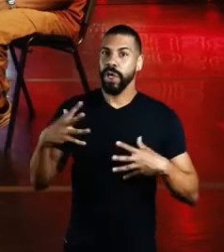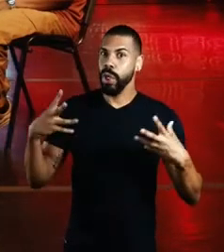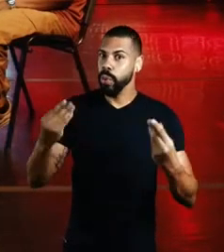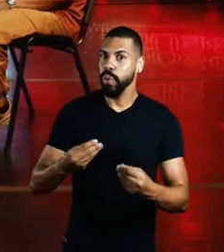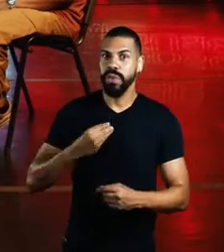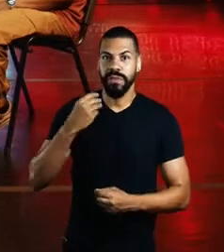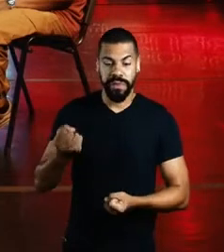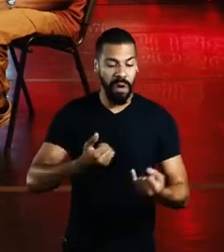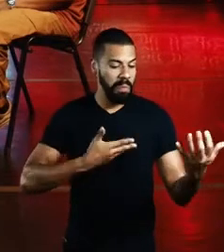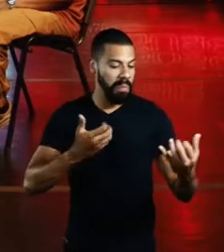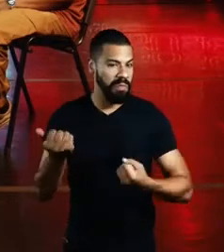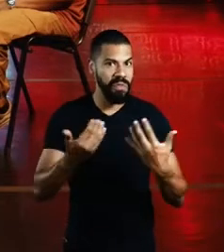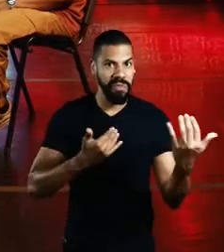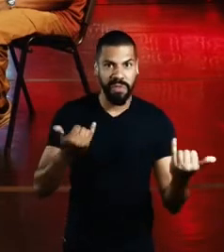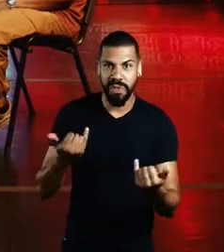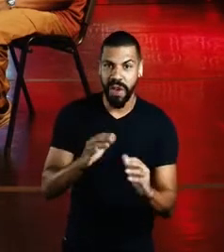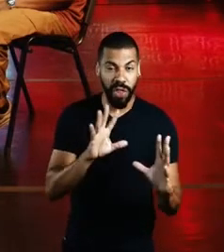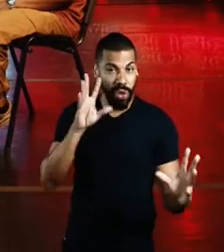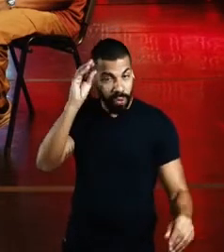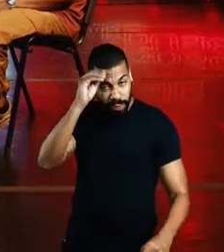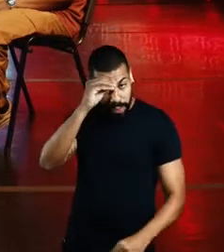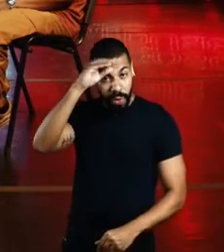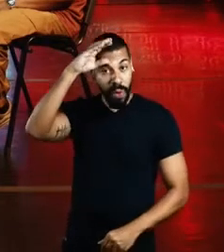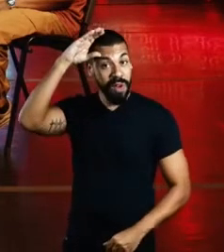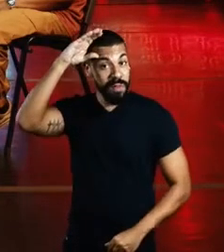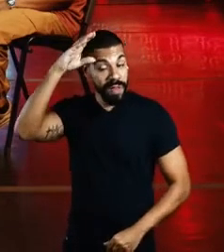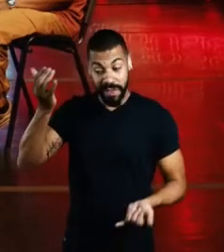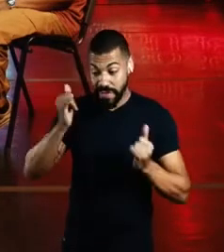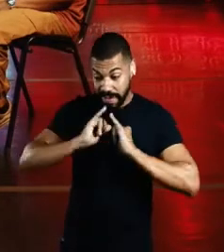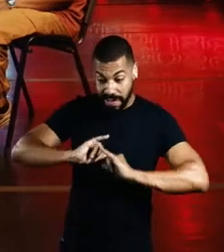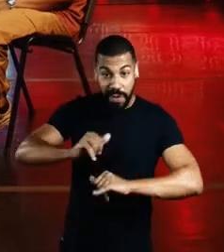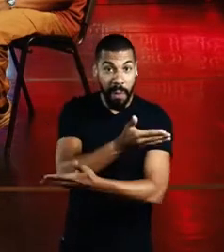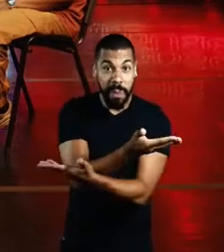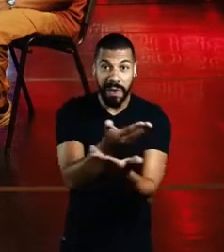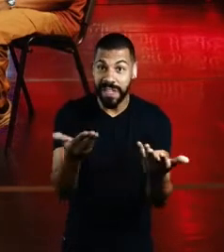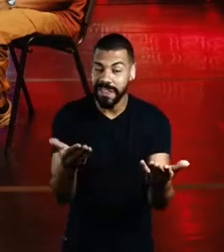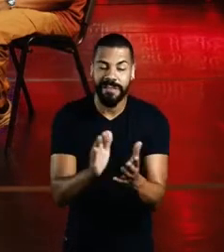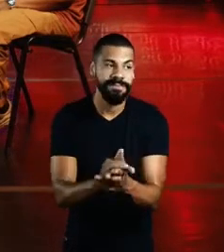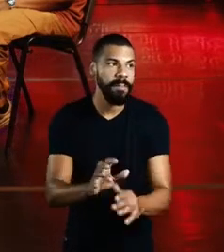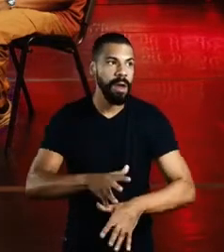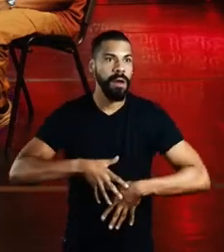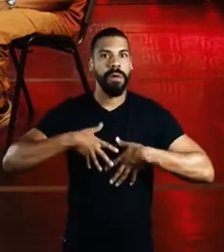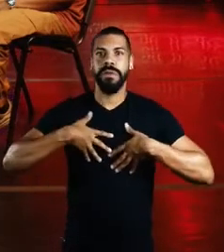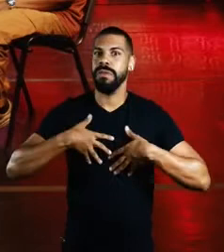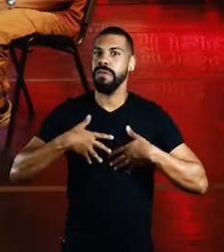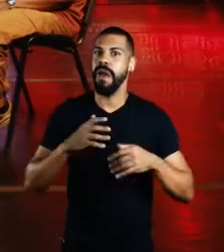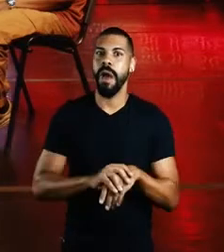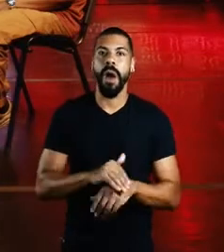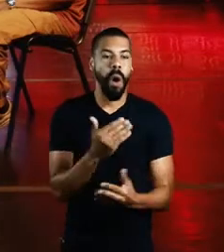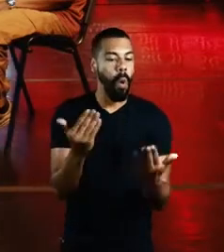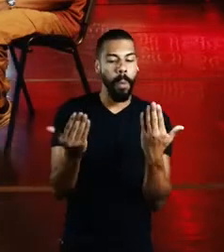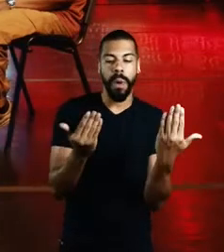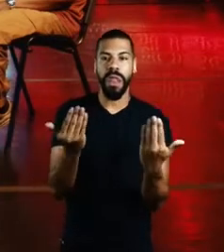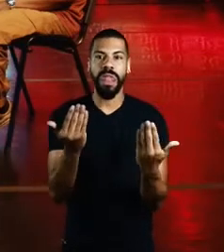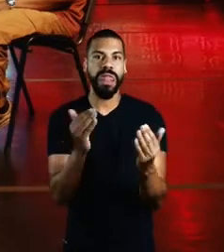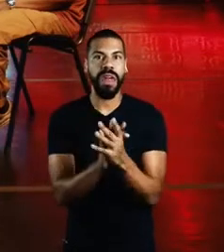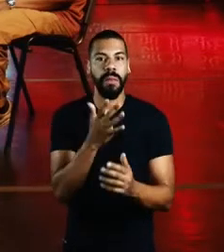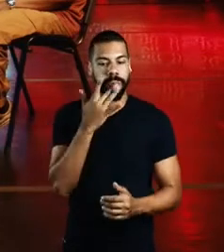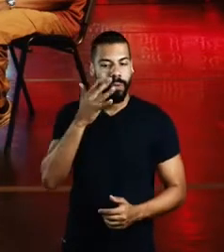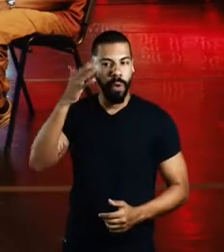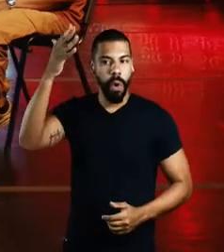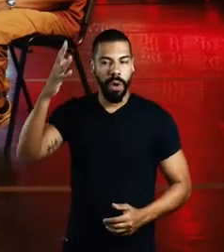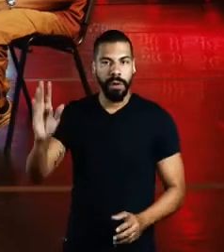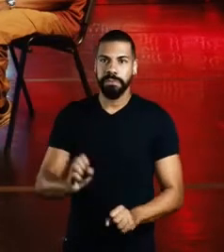tem muito baú de conhecimento, esse mínimo de conhecimento que vocês transmitiram, para mim é grande, é um pote de ouro, irmão. Que vai fazer diferença na minha